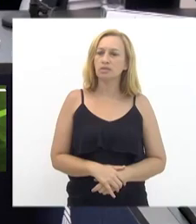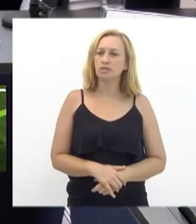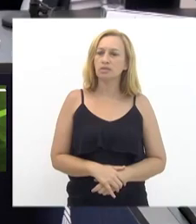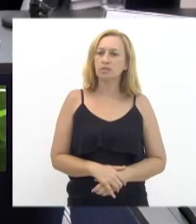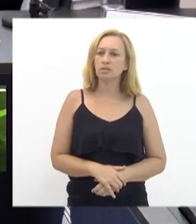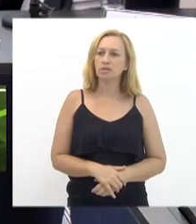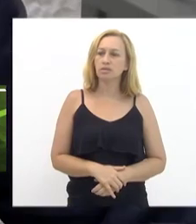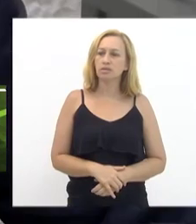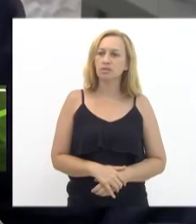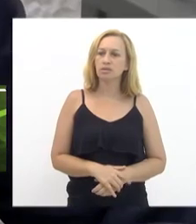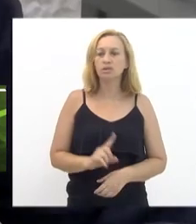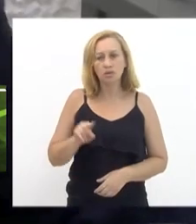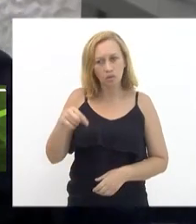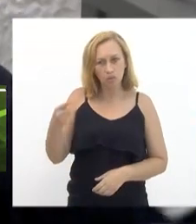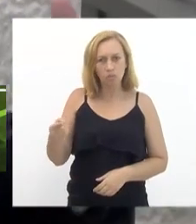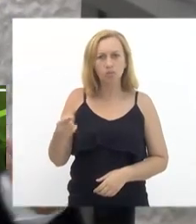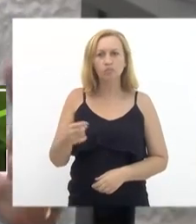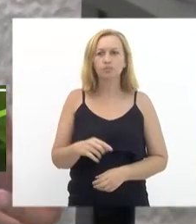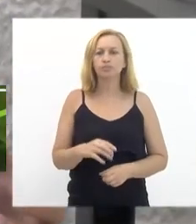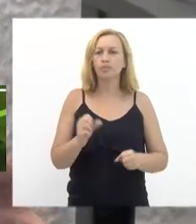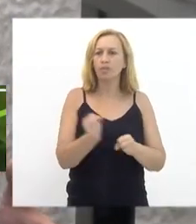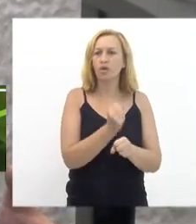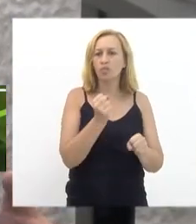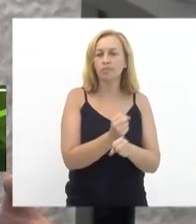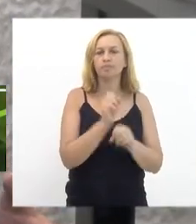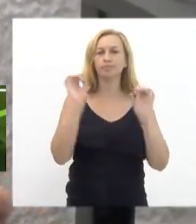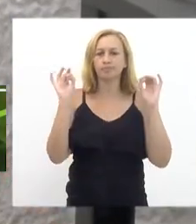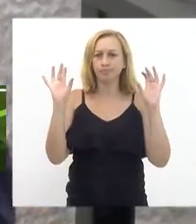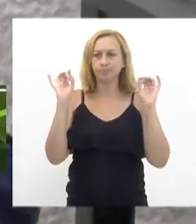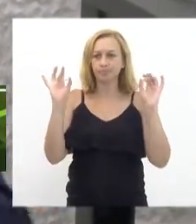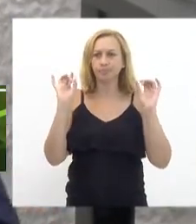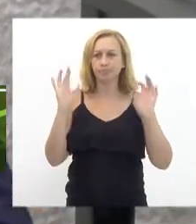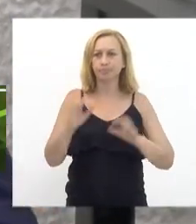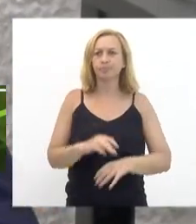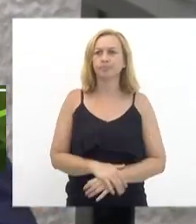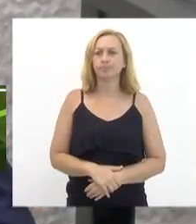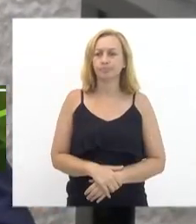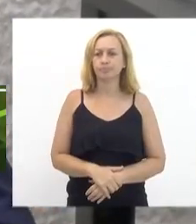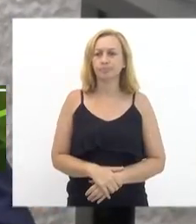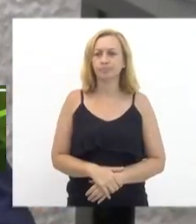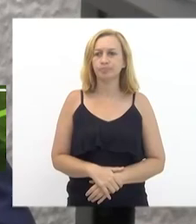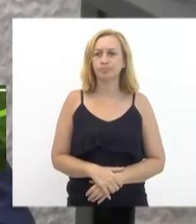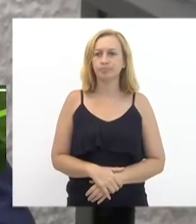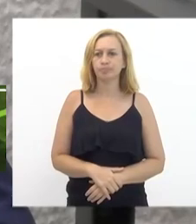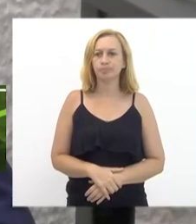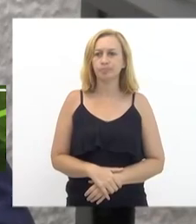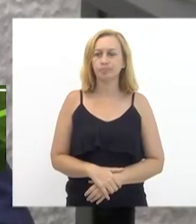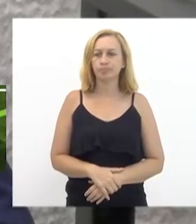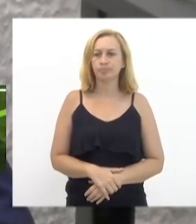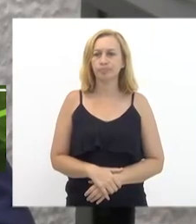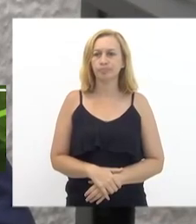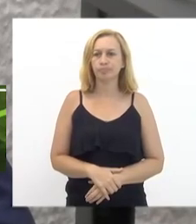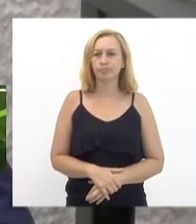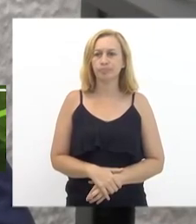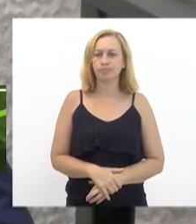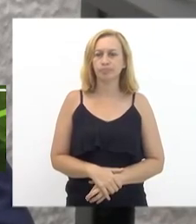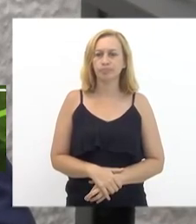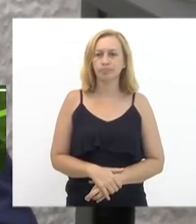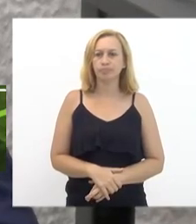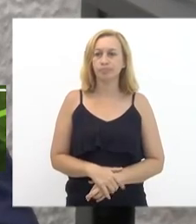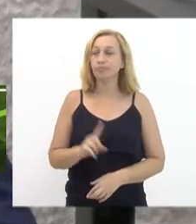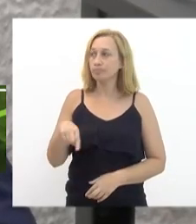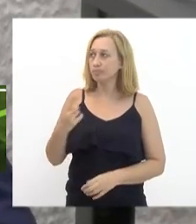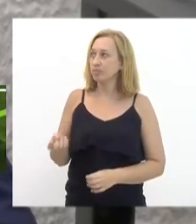Então essa é uma outra são obras especiais que essa quantidade de estrutura toca hoje é